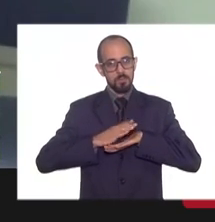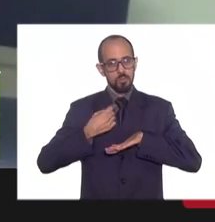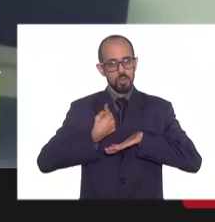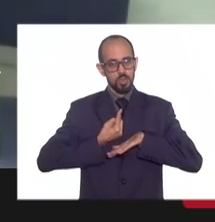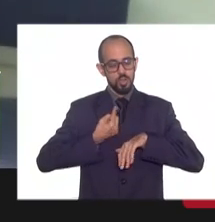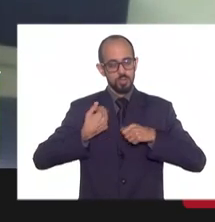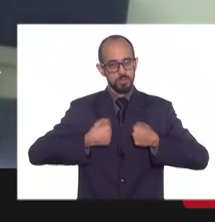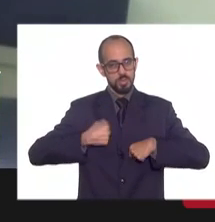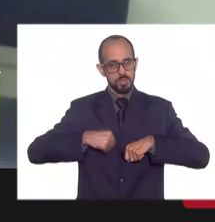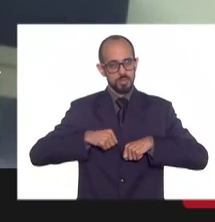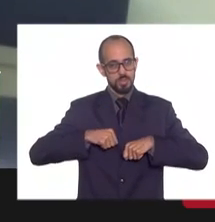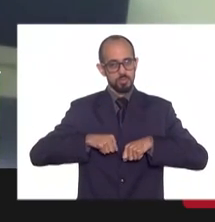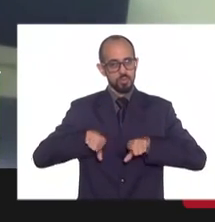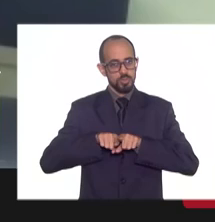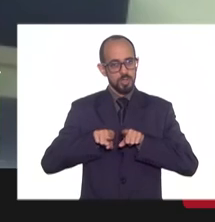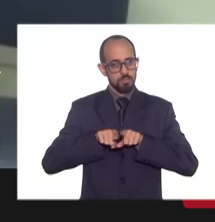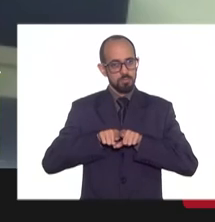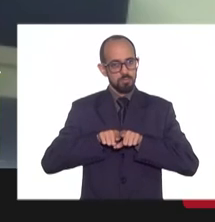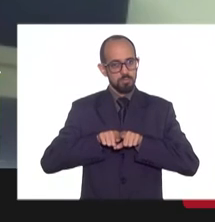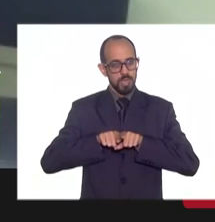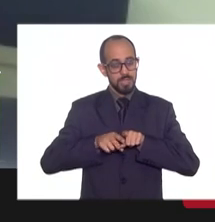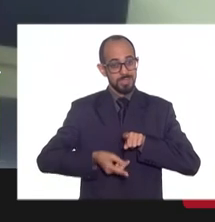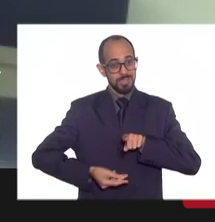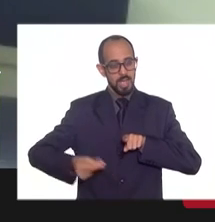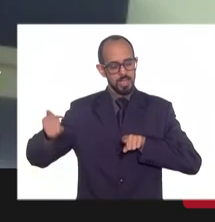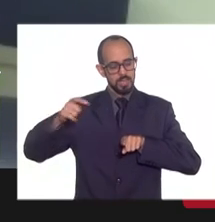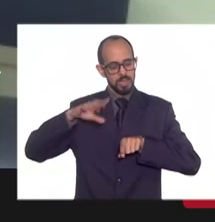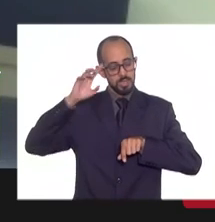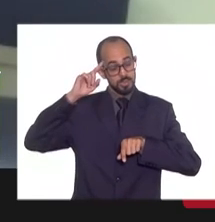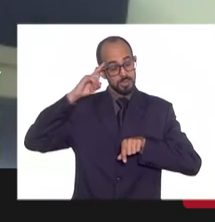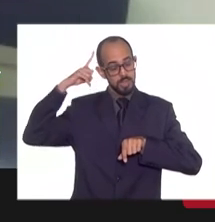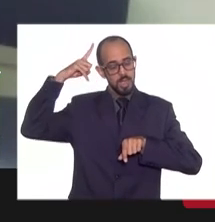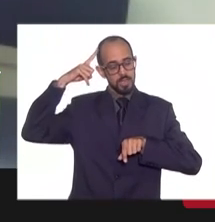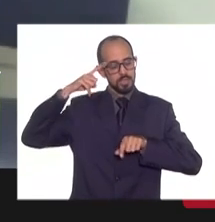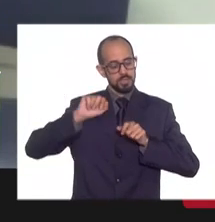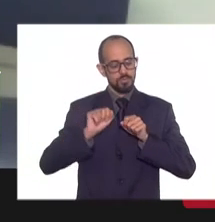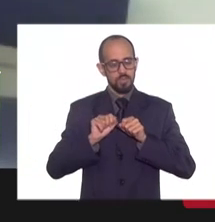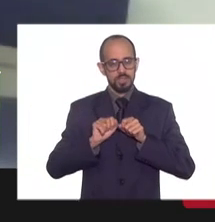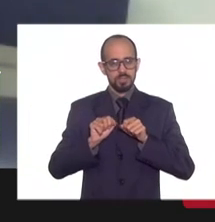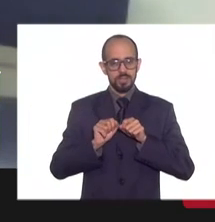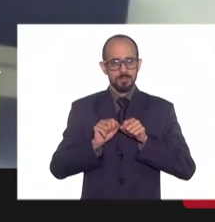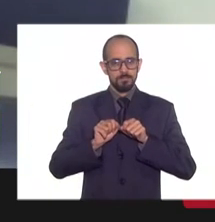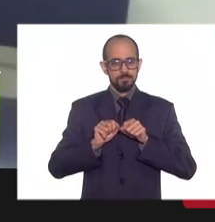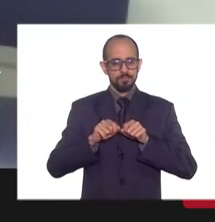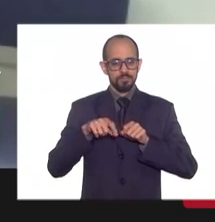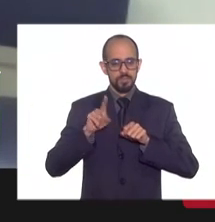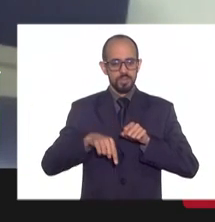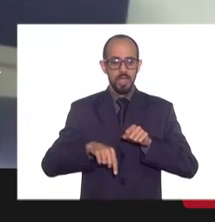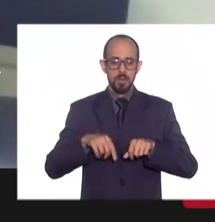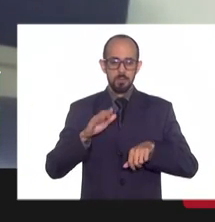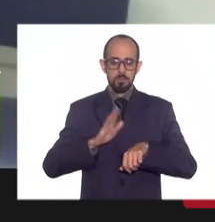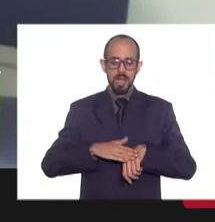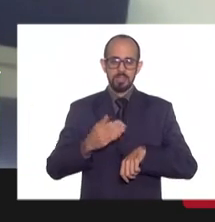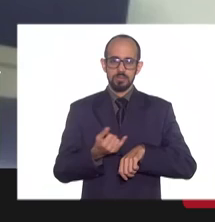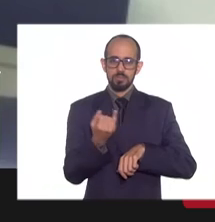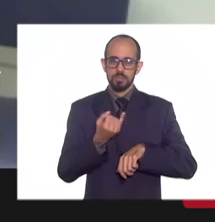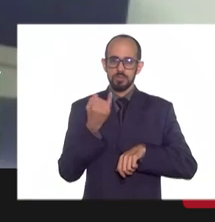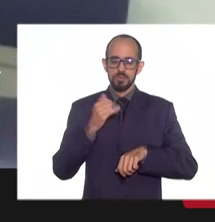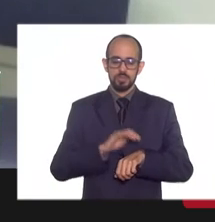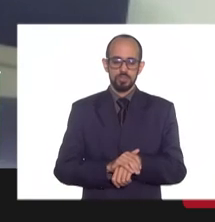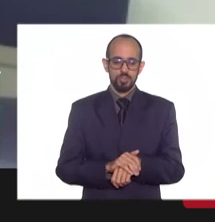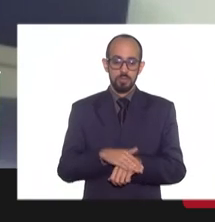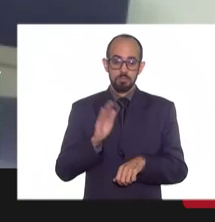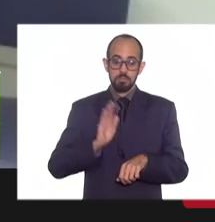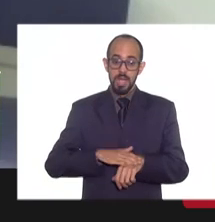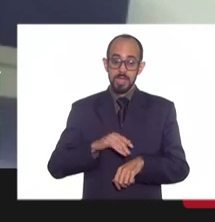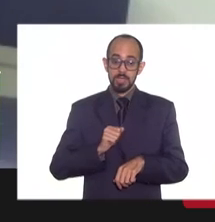né sair do campo das ideias e fazer né o fazer ele é muito importante e mais do